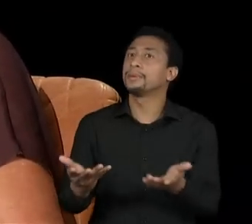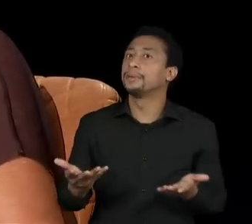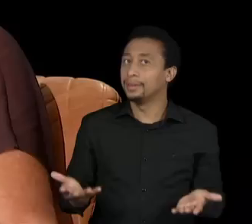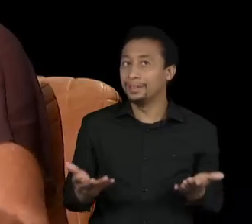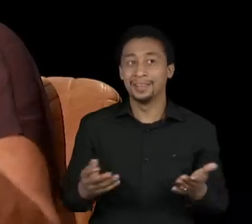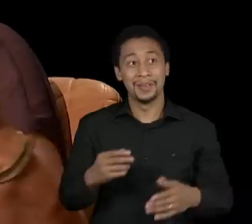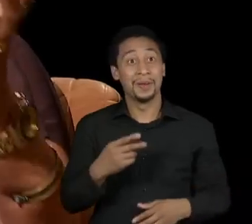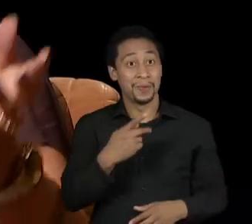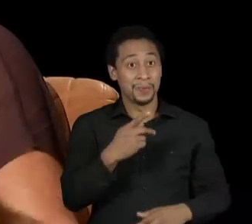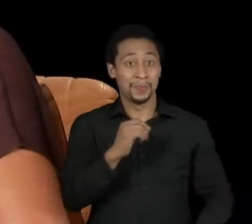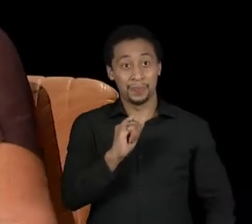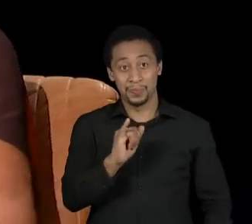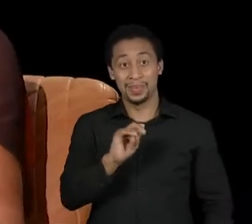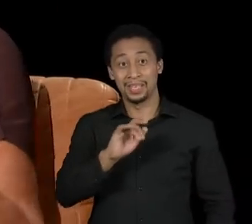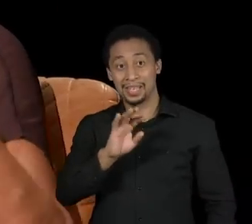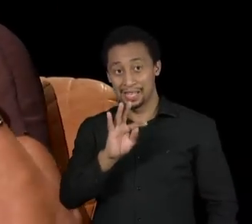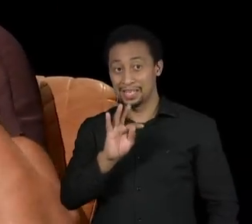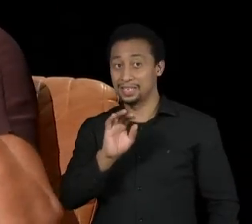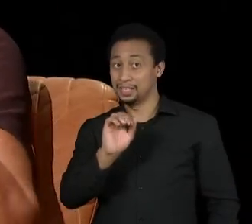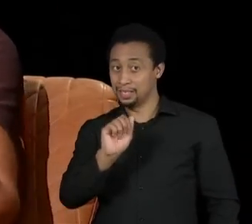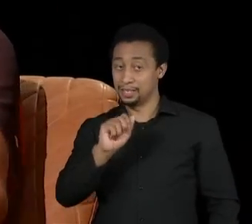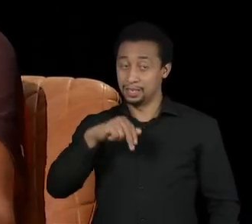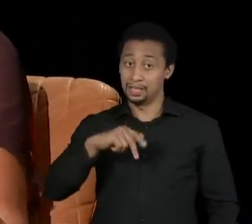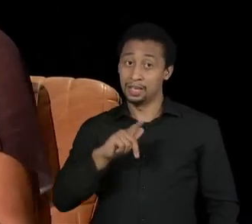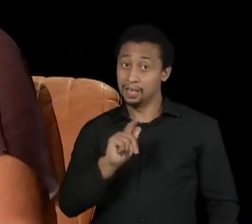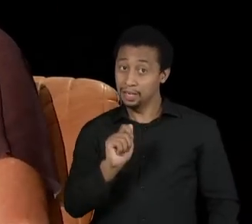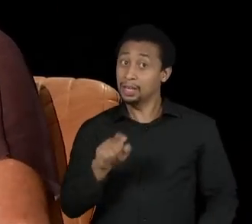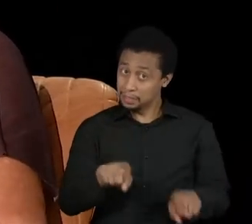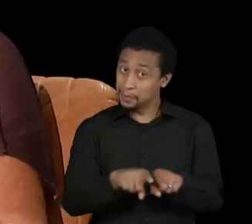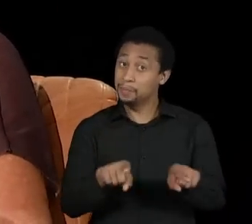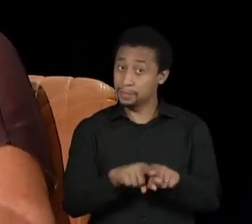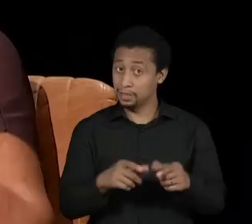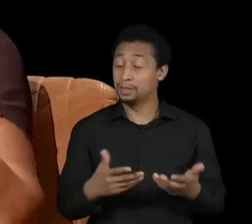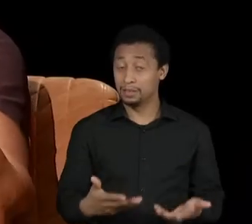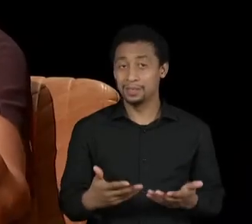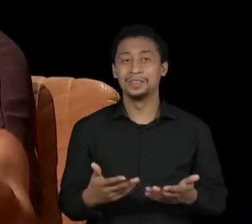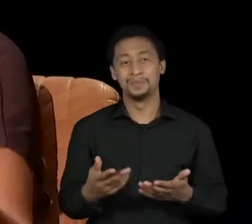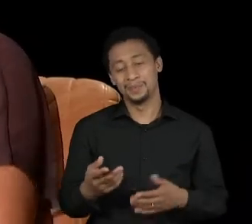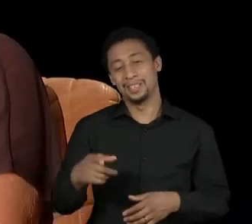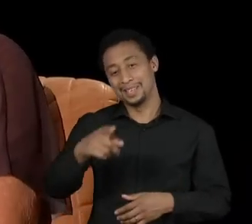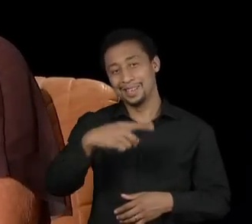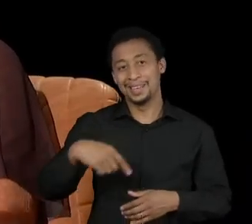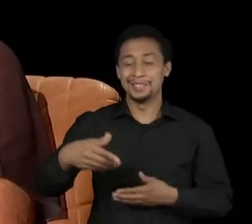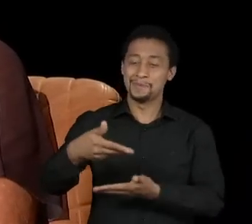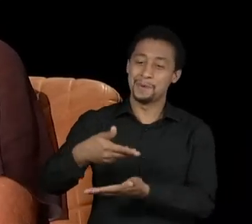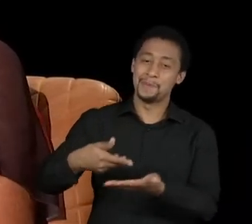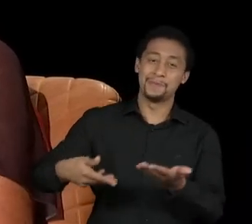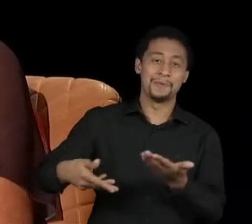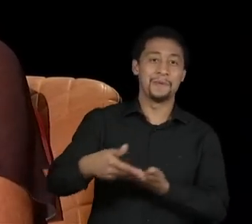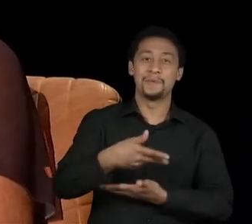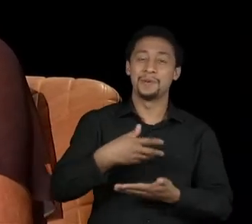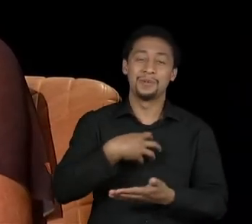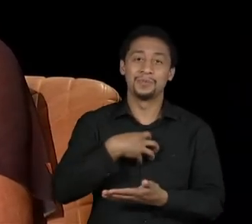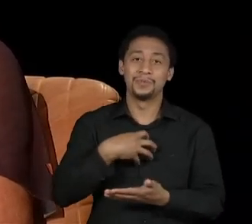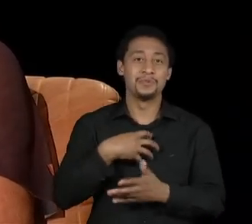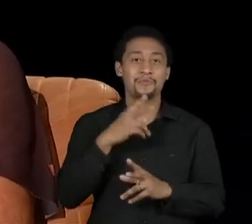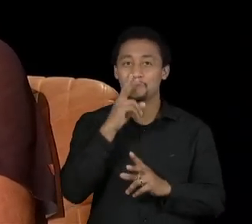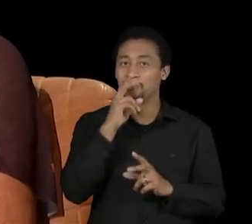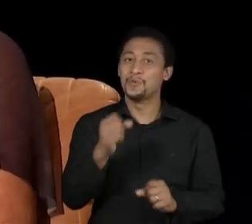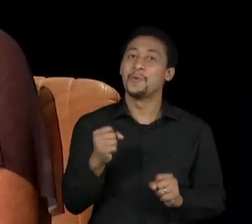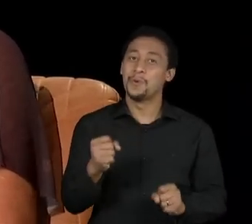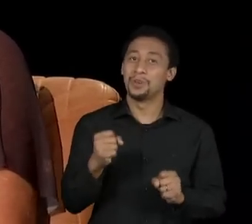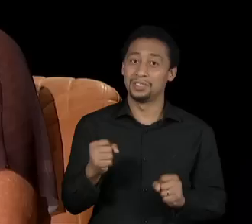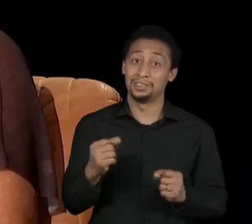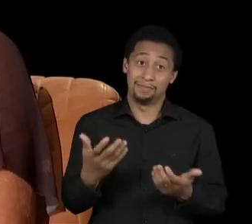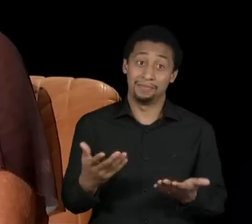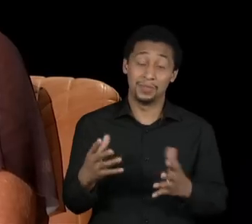o Pitanga também. Essa coisa, essa relação do Glauber conosco sempre foi muito forte, né? Eles